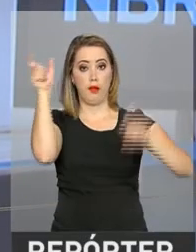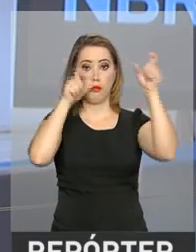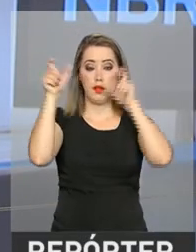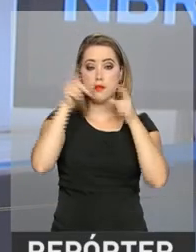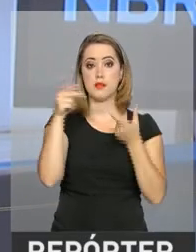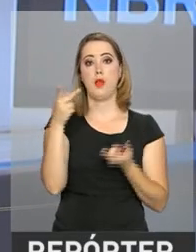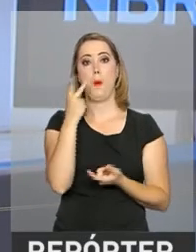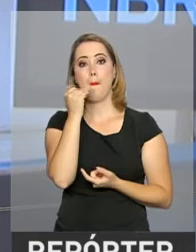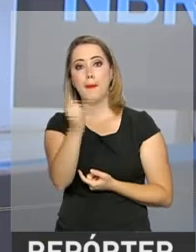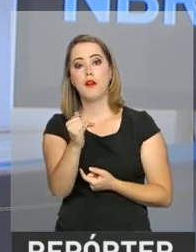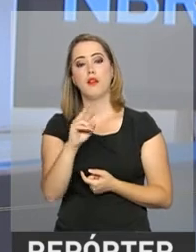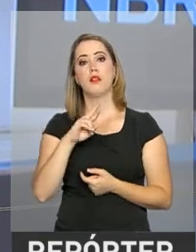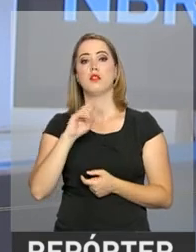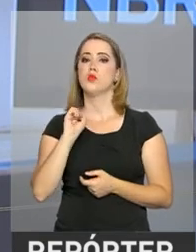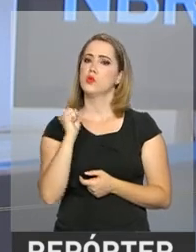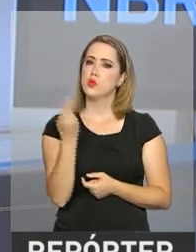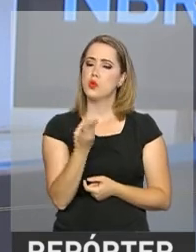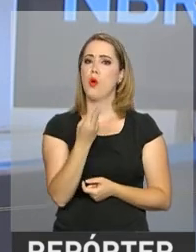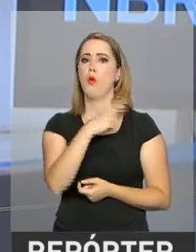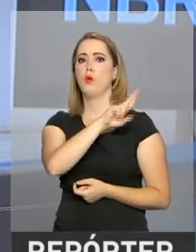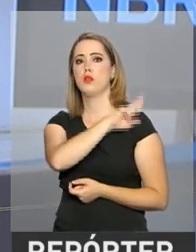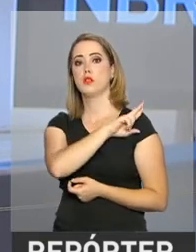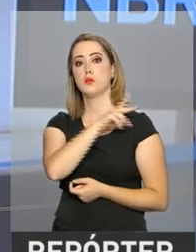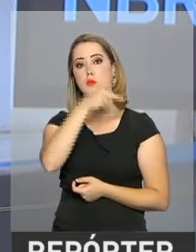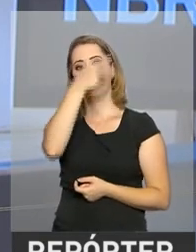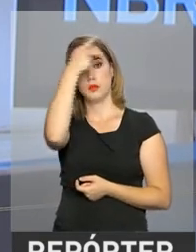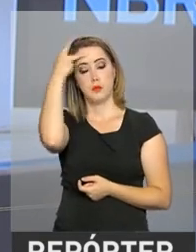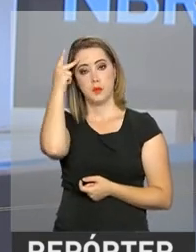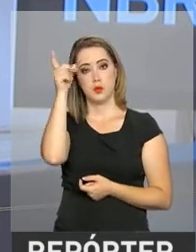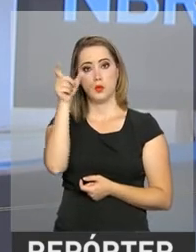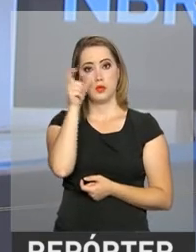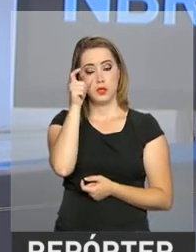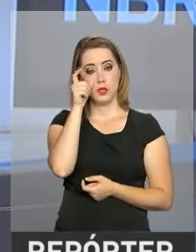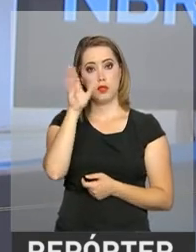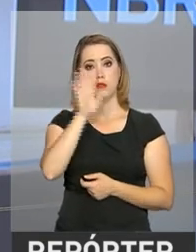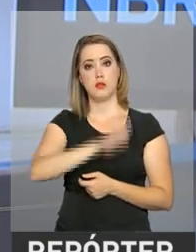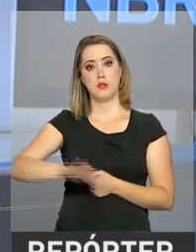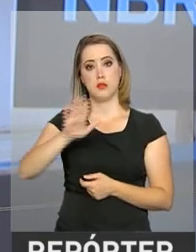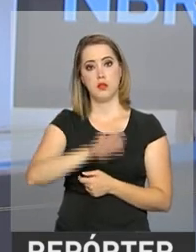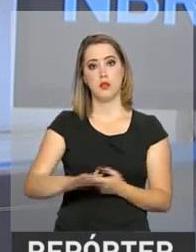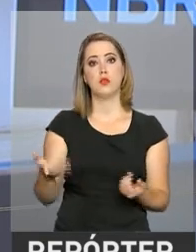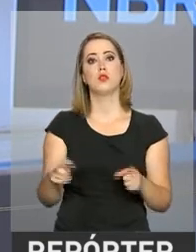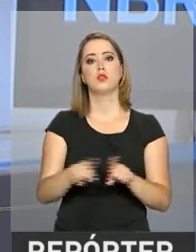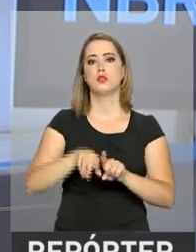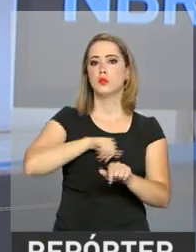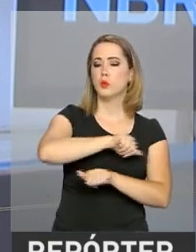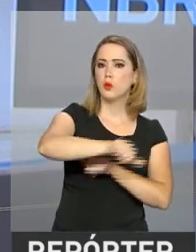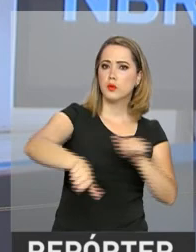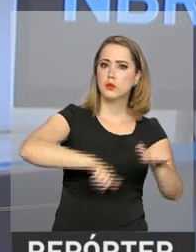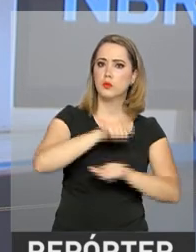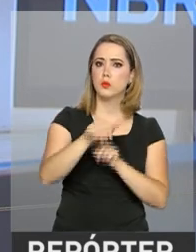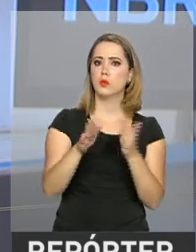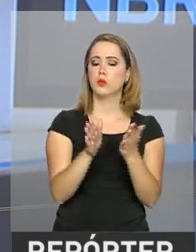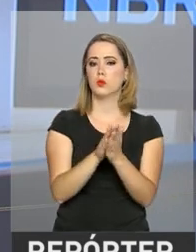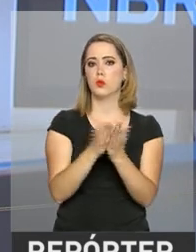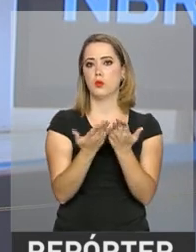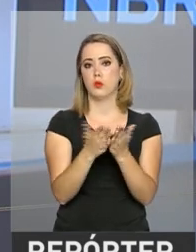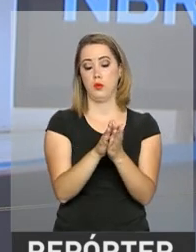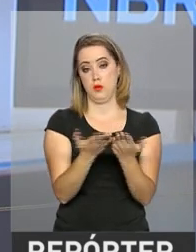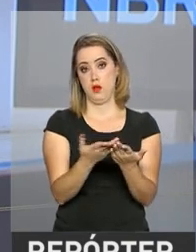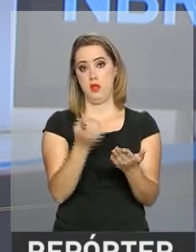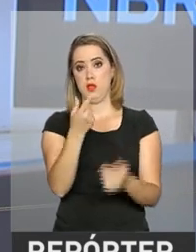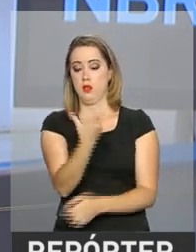e responsáveis de crianças e adolescentes devem ficar em alerta. O Ministério da Saúde mudou o calendário de vacinação.